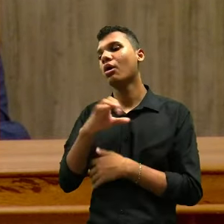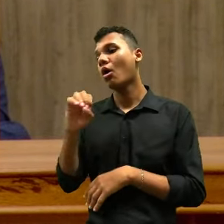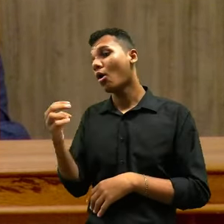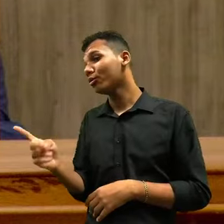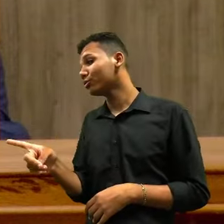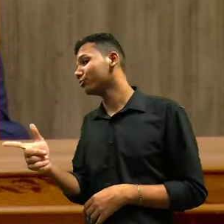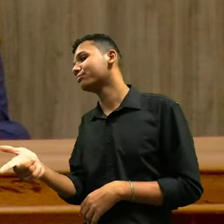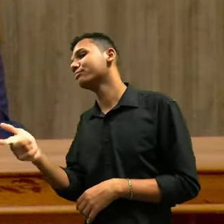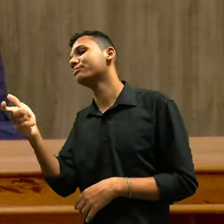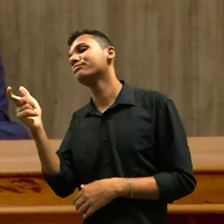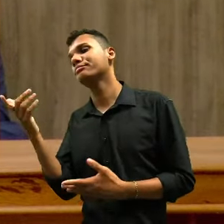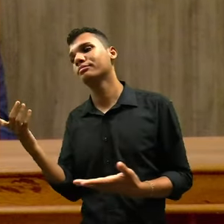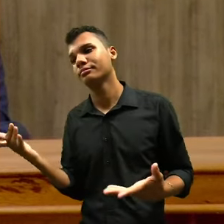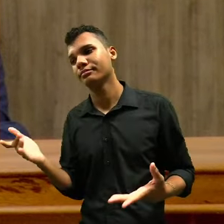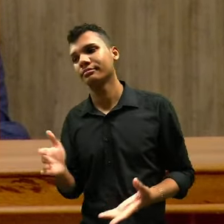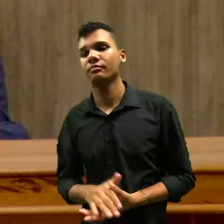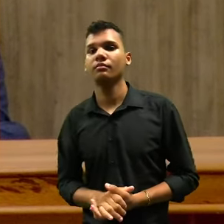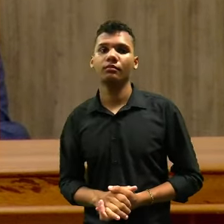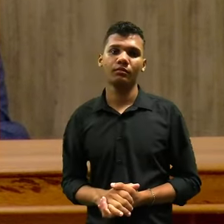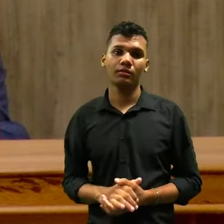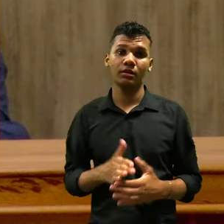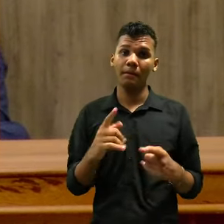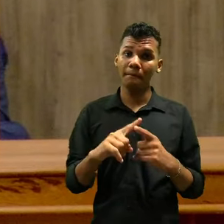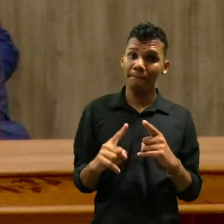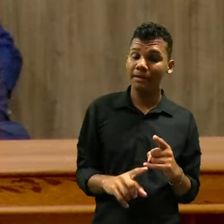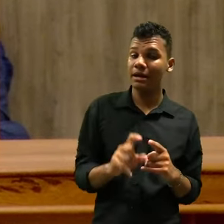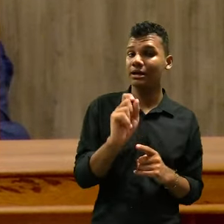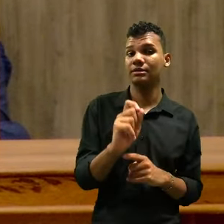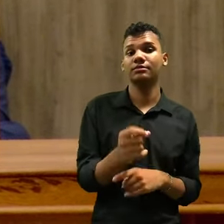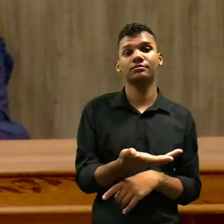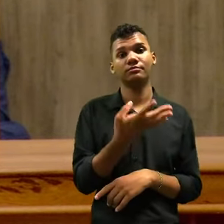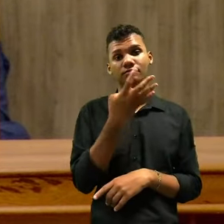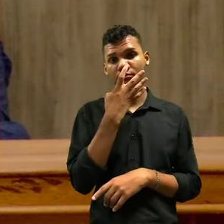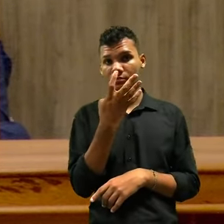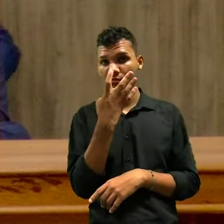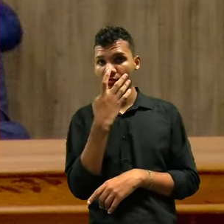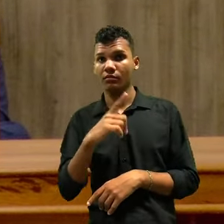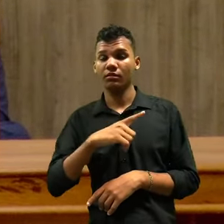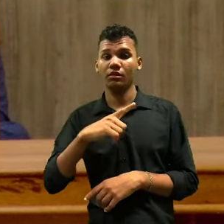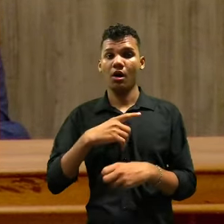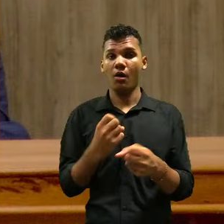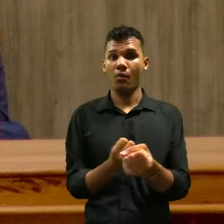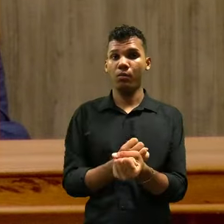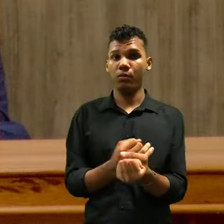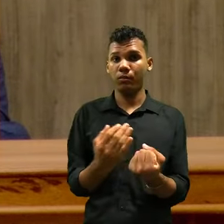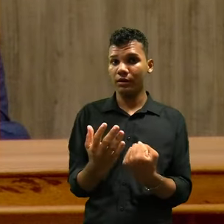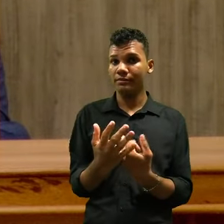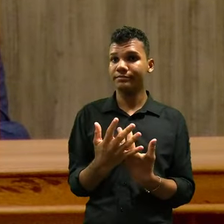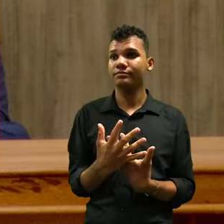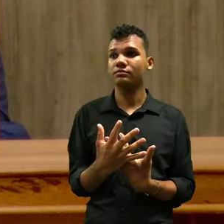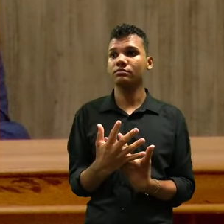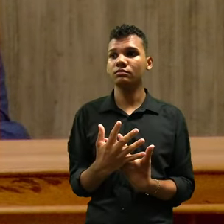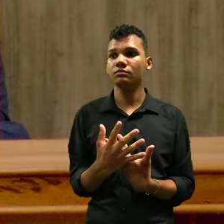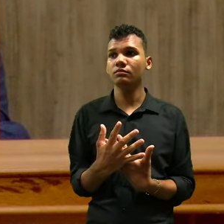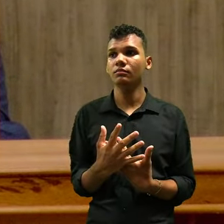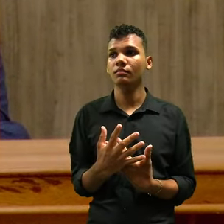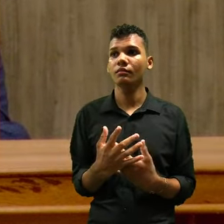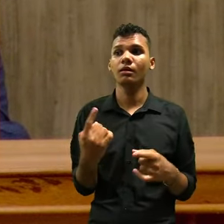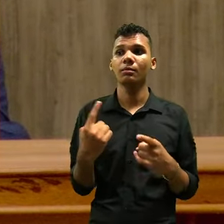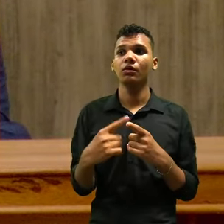é assim observem bem uma coisa as emoções podem ser o quê